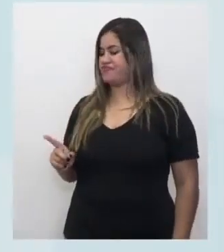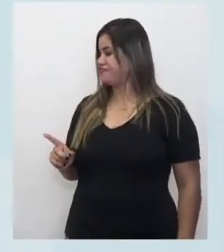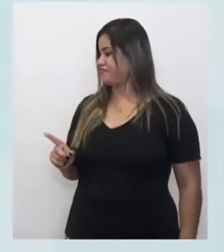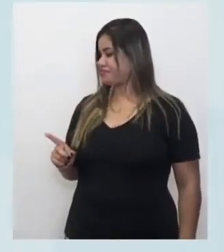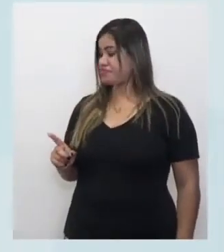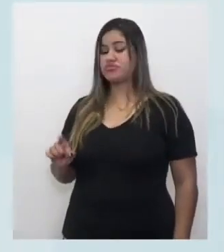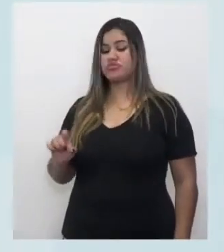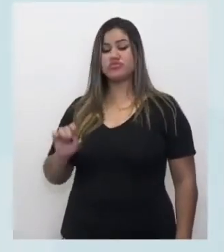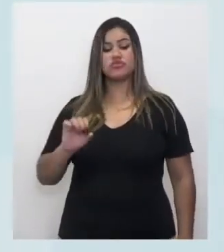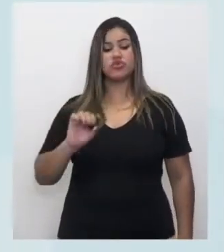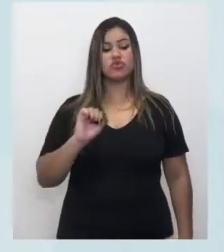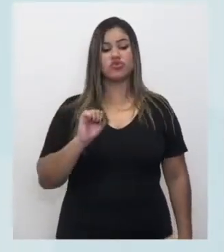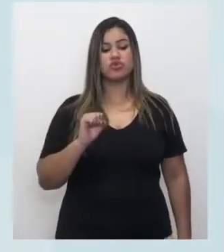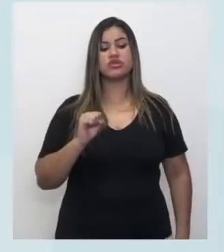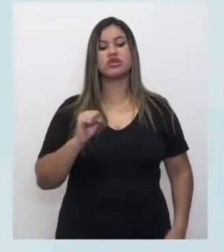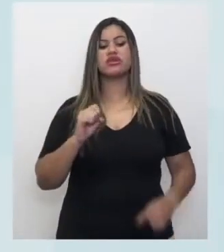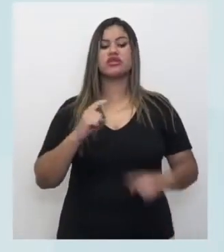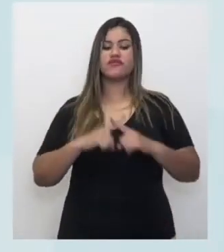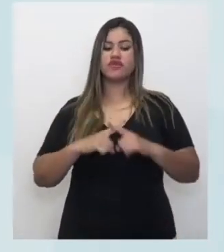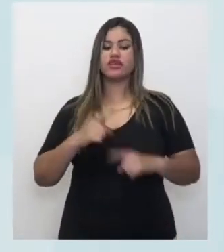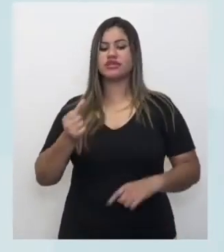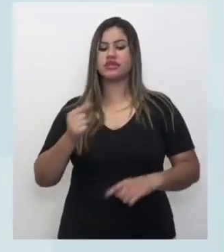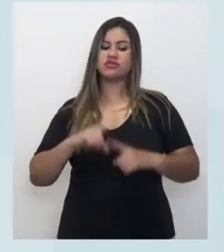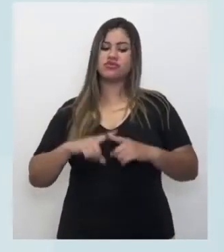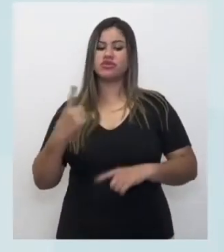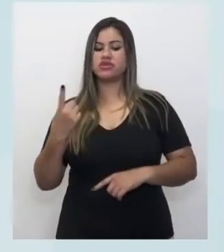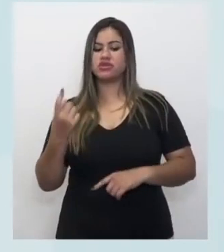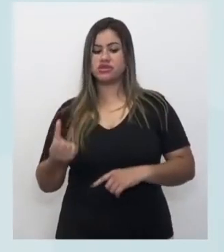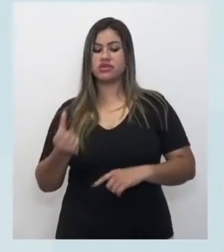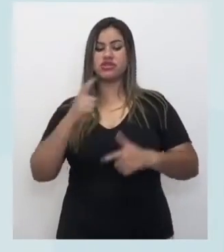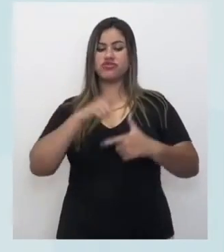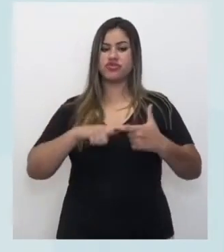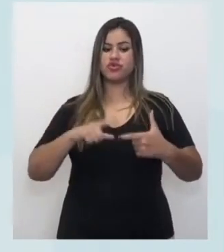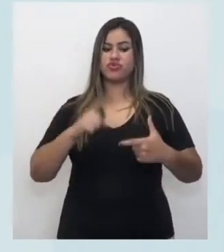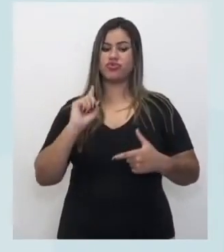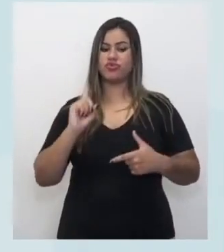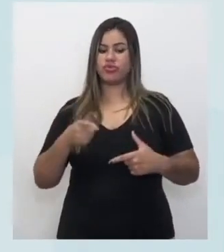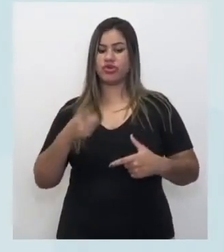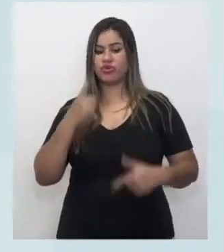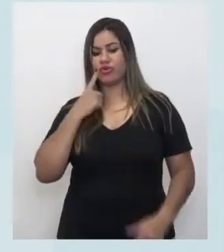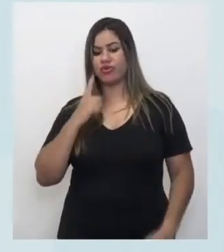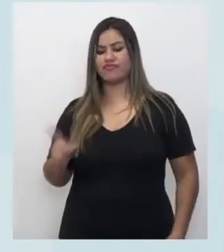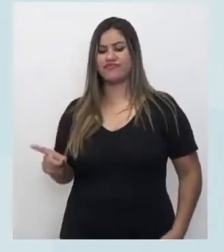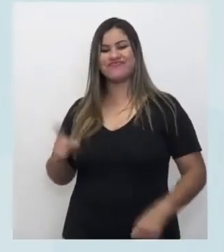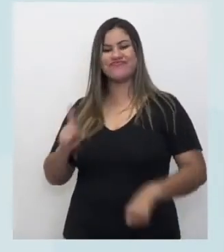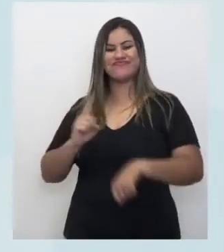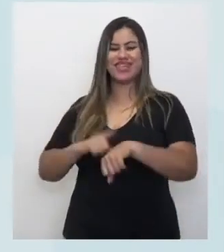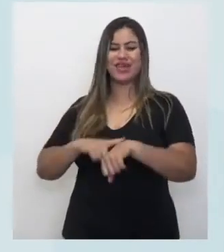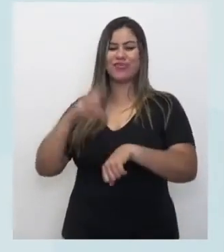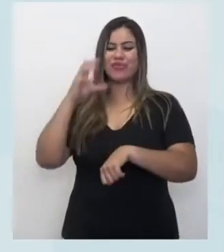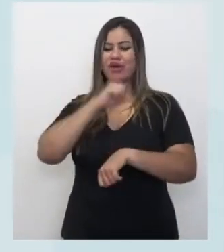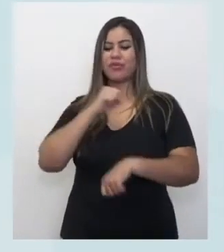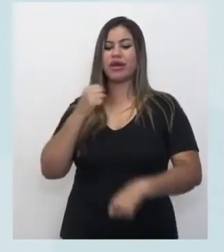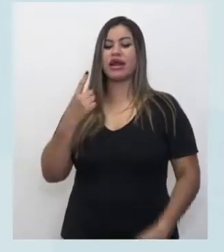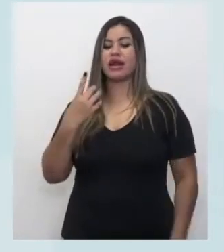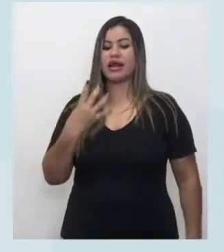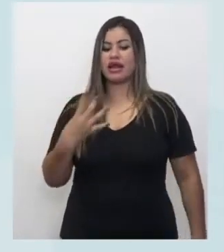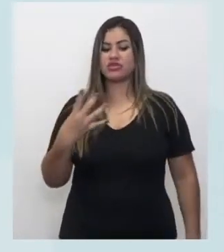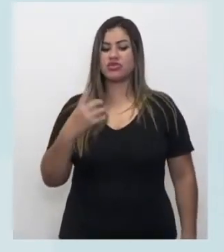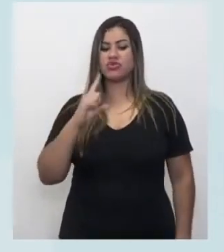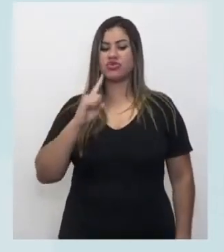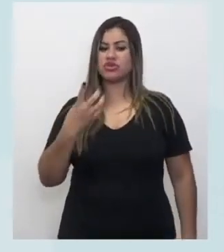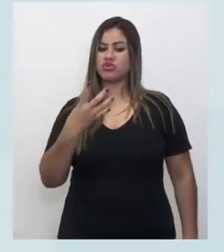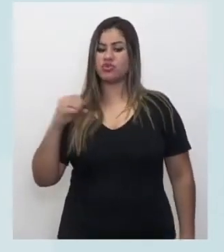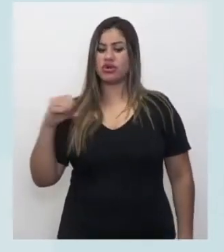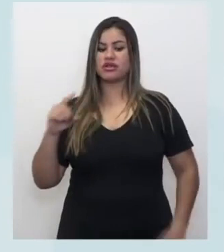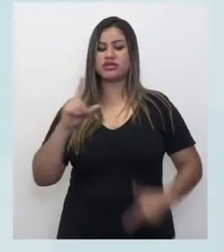vezes o H, que é 6, vezes os dias, que é 30, dividido por 1.000. Como não vai dar tempo, já vou mostrar para vocês. Dá 14.400